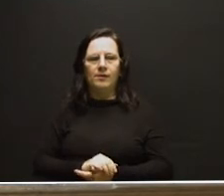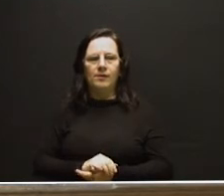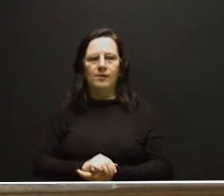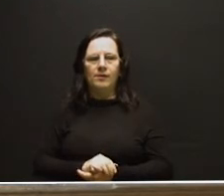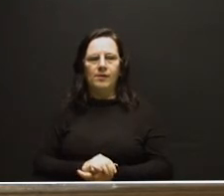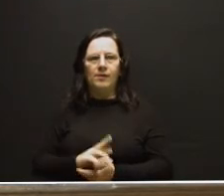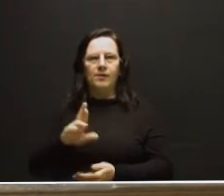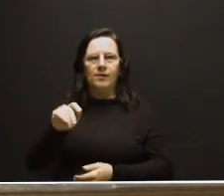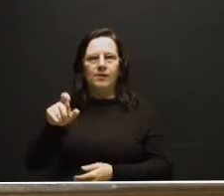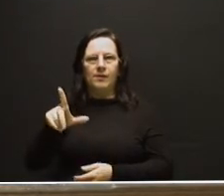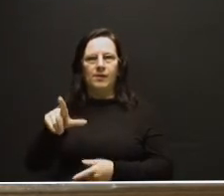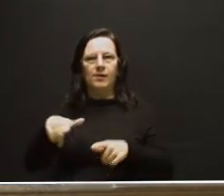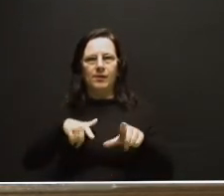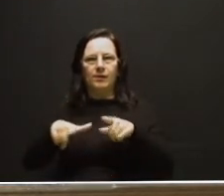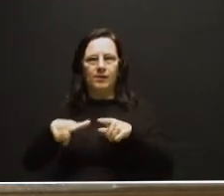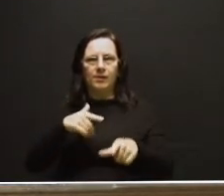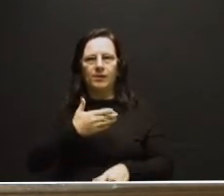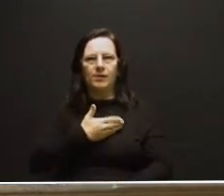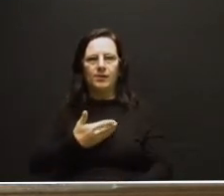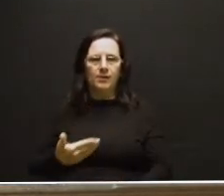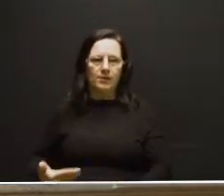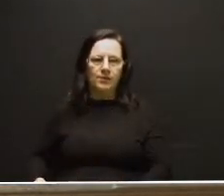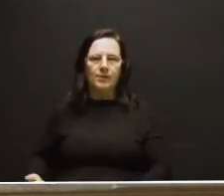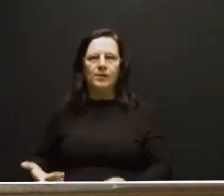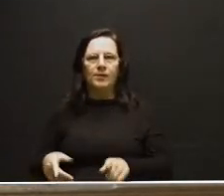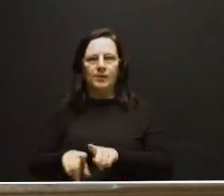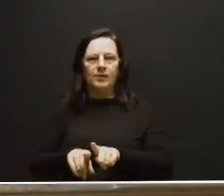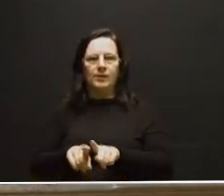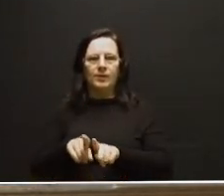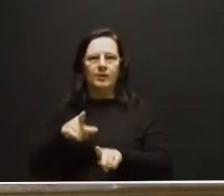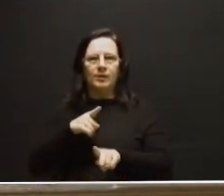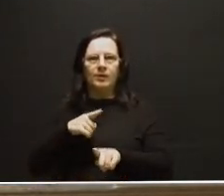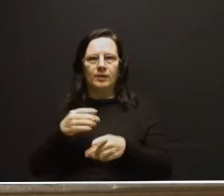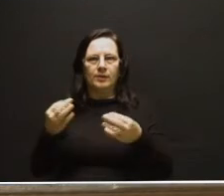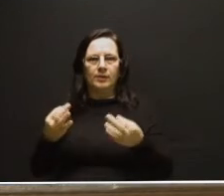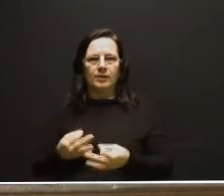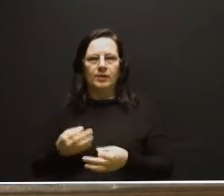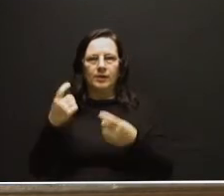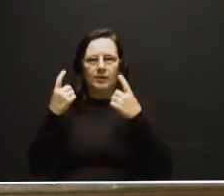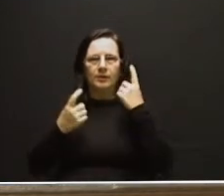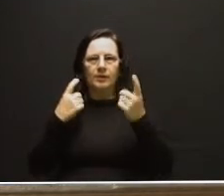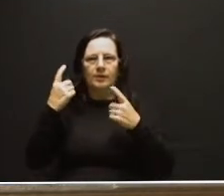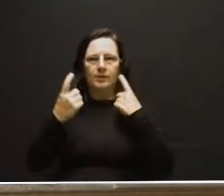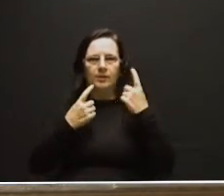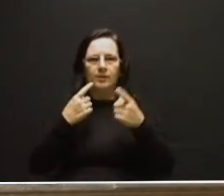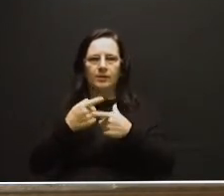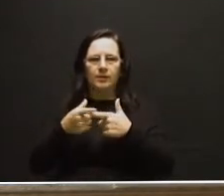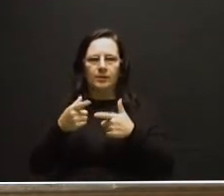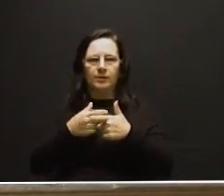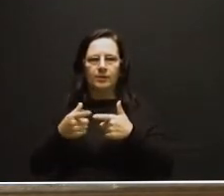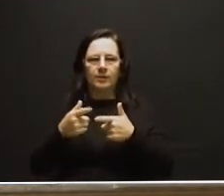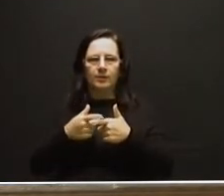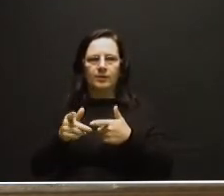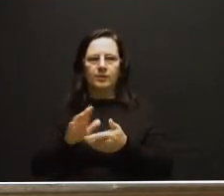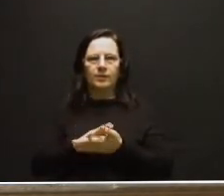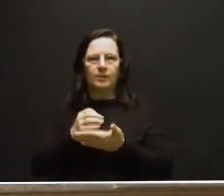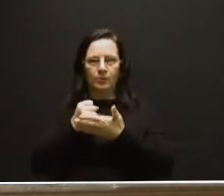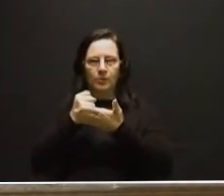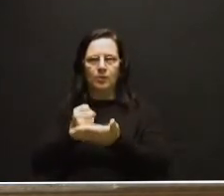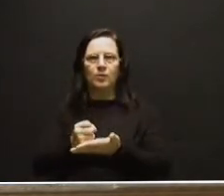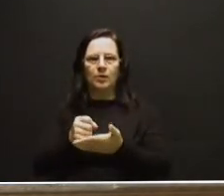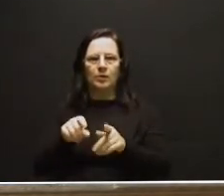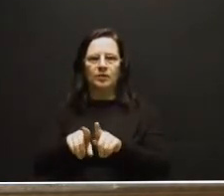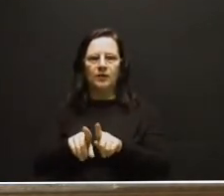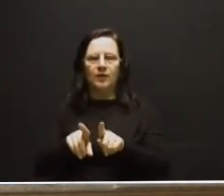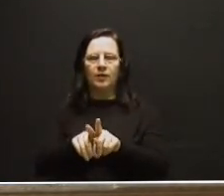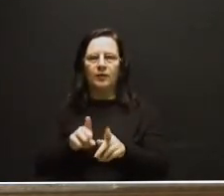funcionário público né hoje de carreira tenho certeza que ele também está preocupado com essa questão aí espera o apoio do senhor da vossa excelência